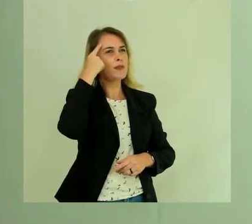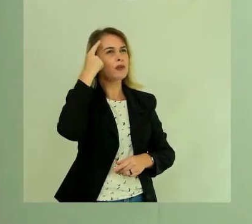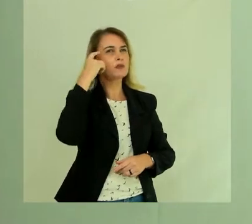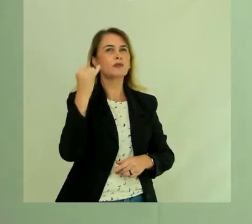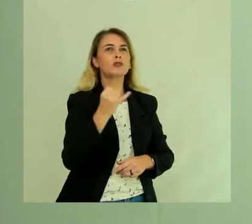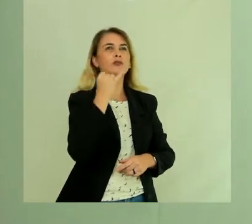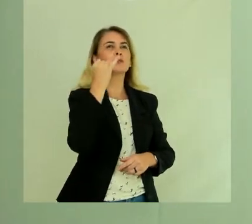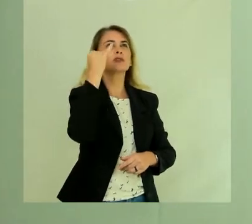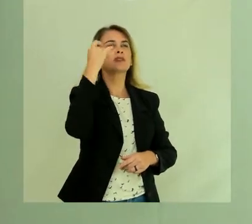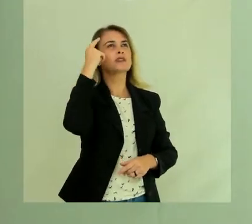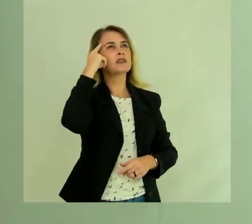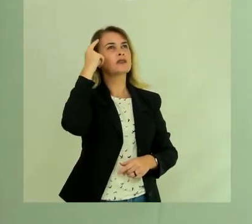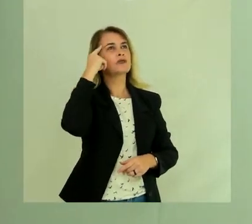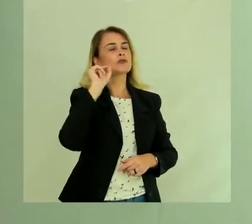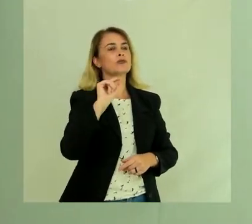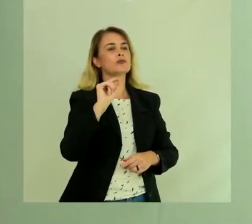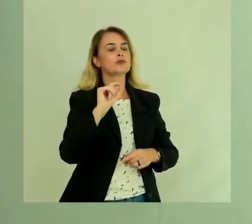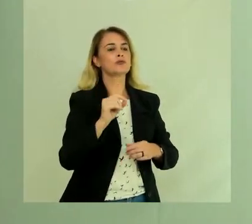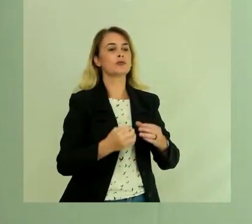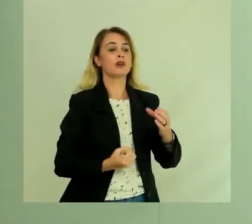dos surdos. Ele